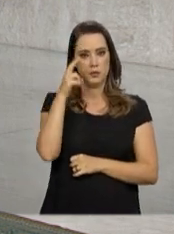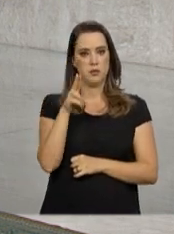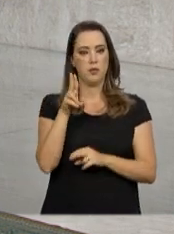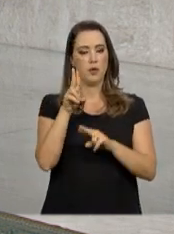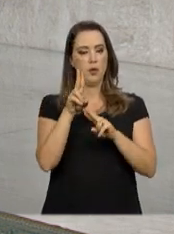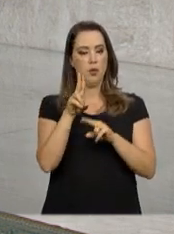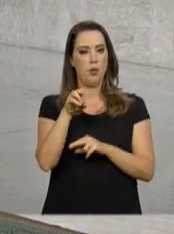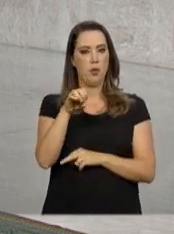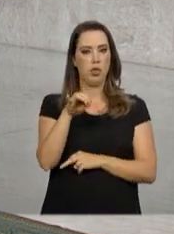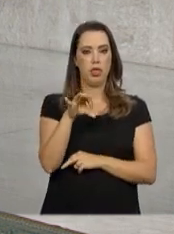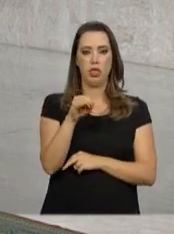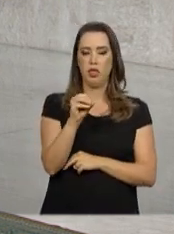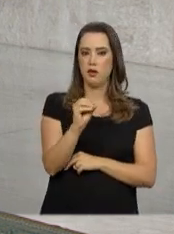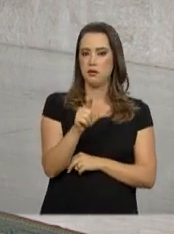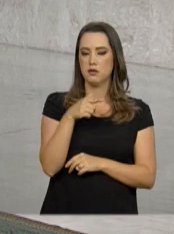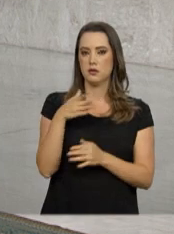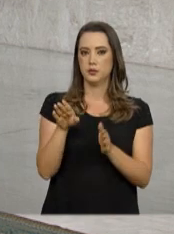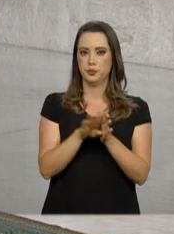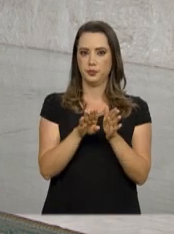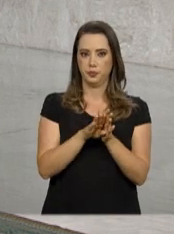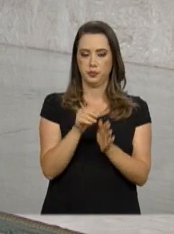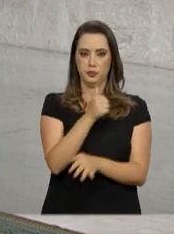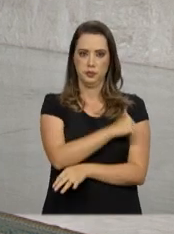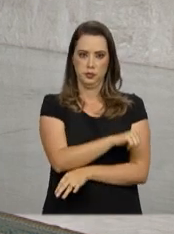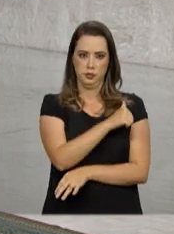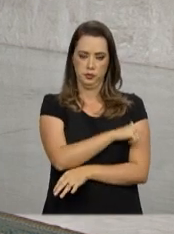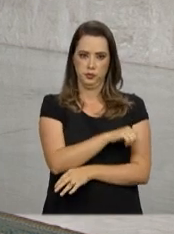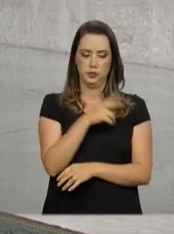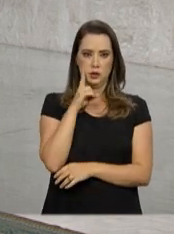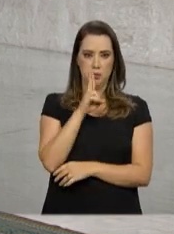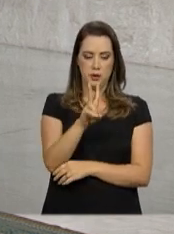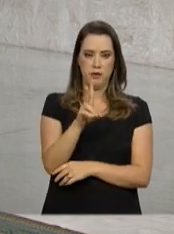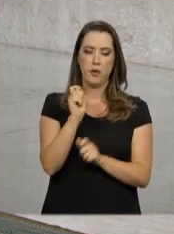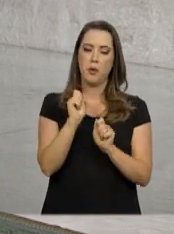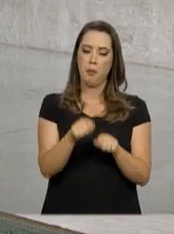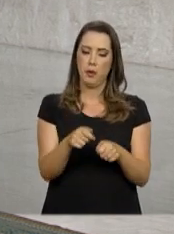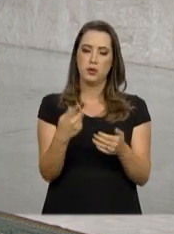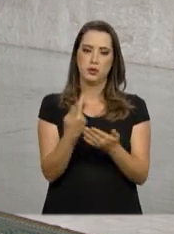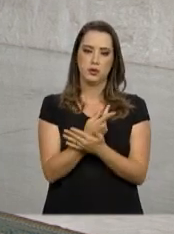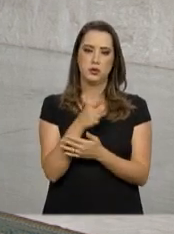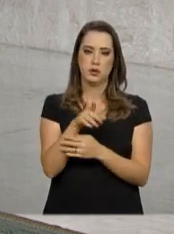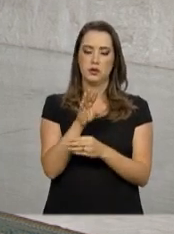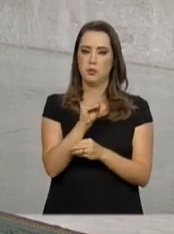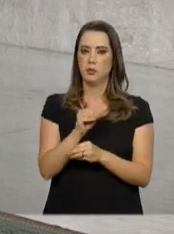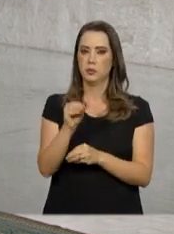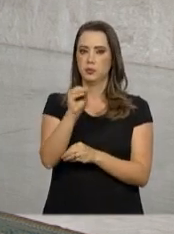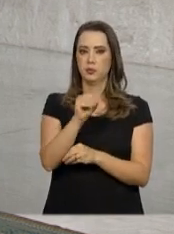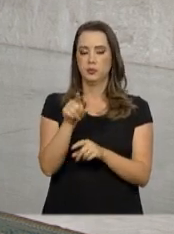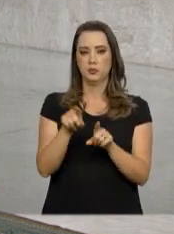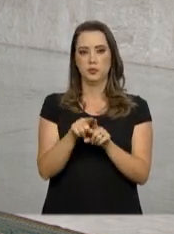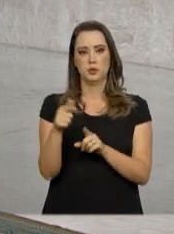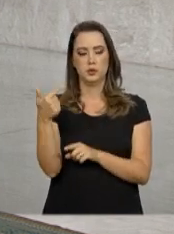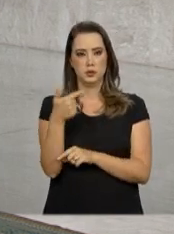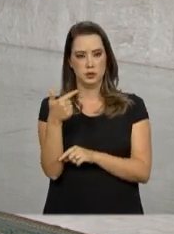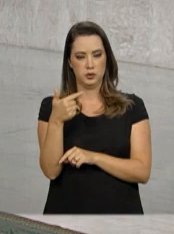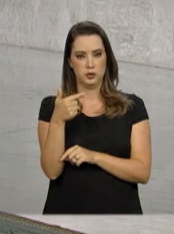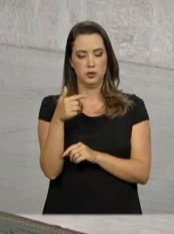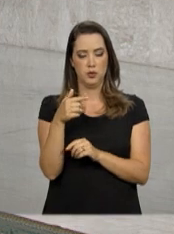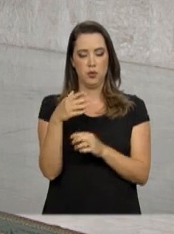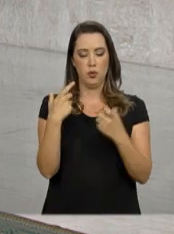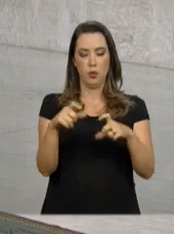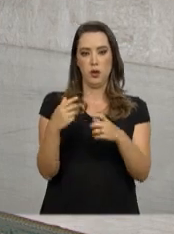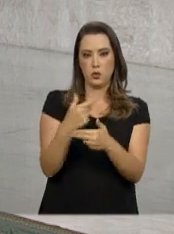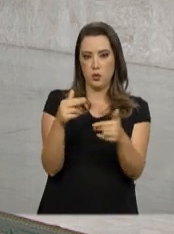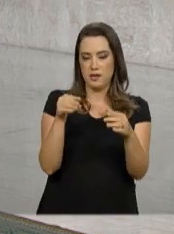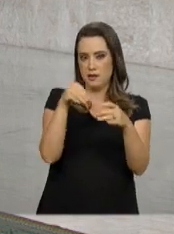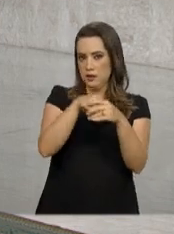Unesco, vai desembarcar no Rio de Janeiro para verificar o que pode ser feito em relação ao acervo do museu, que reunia